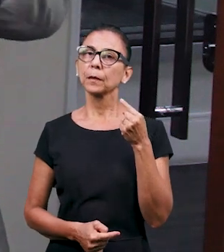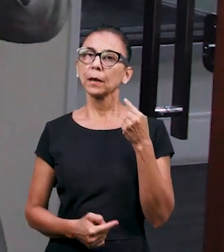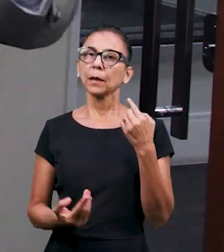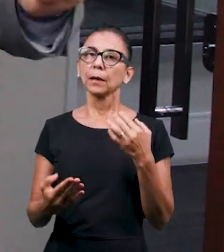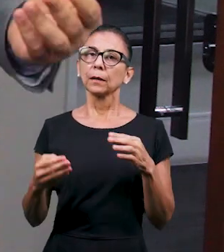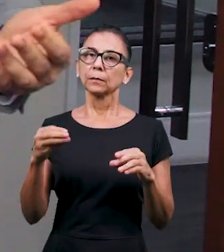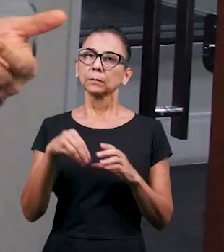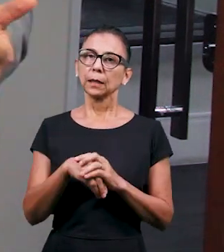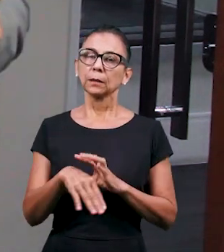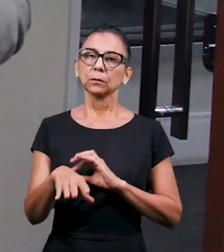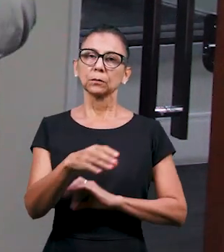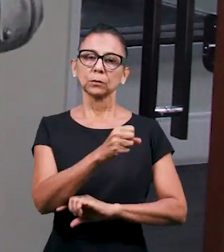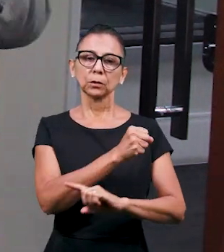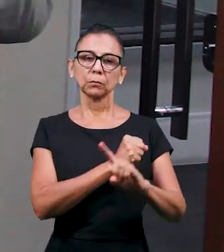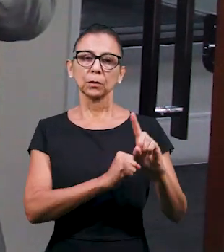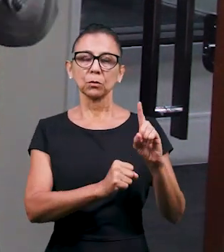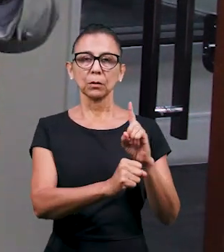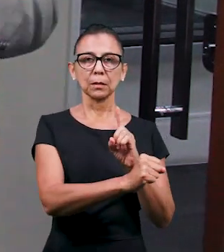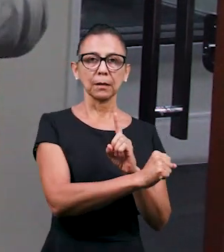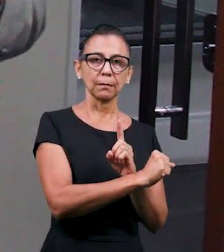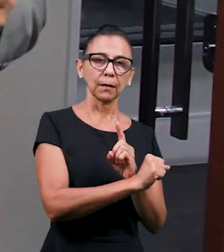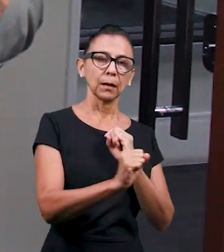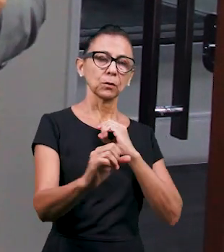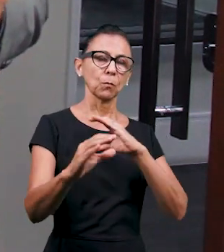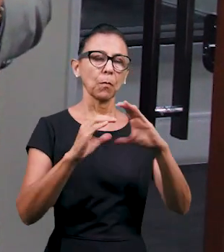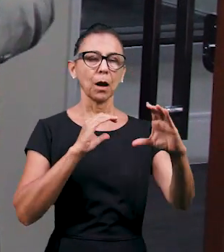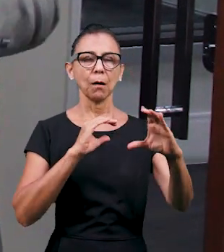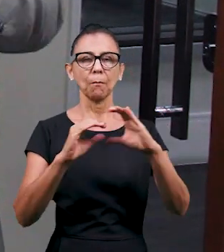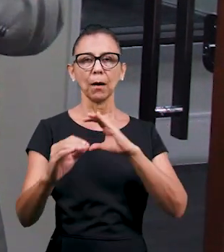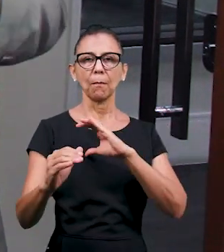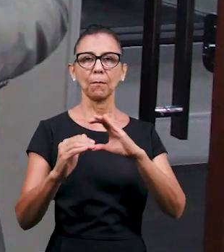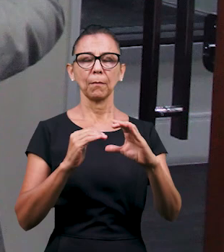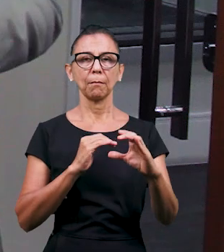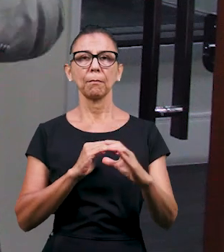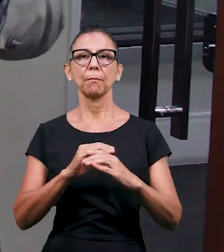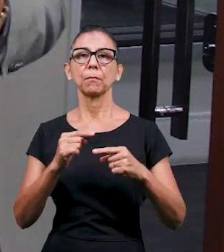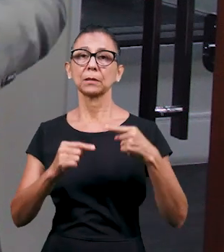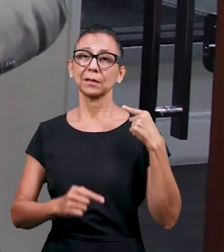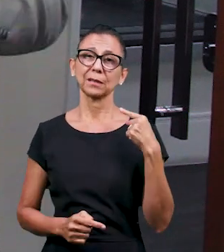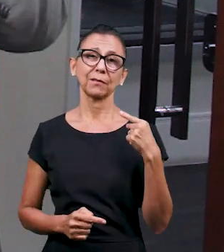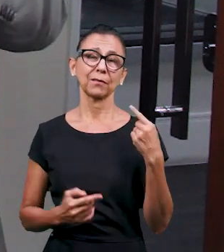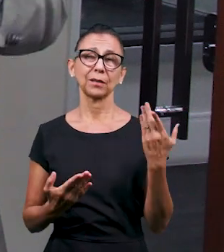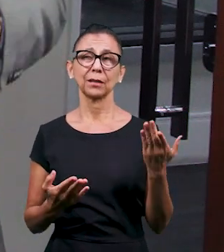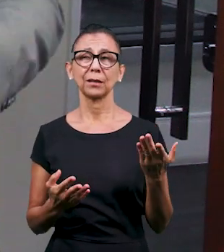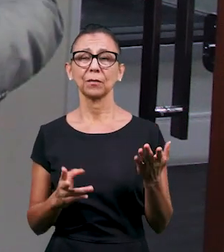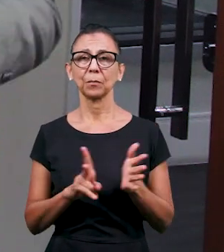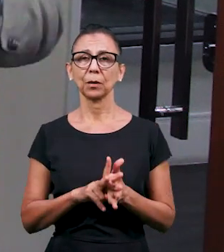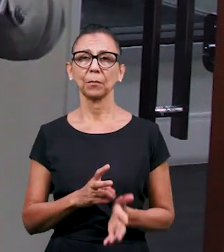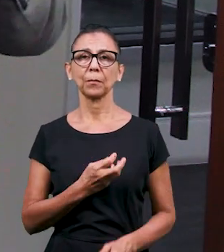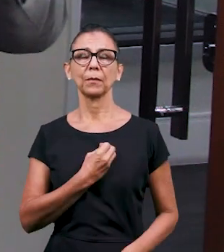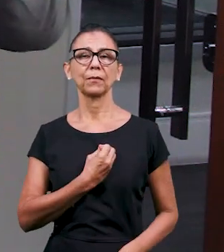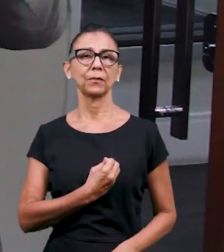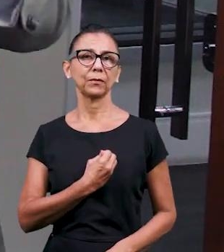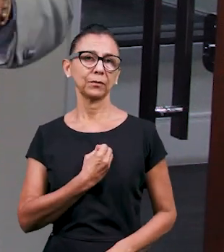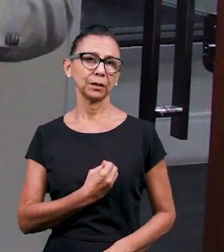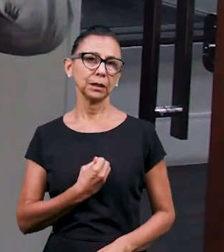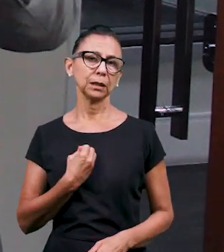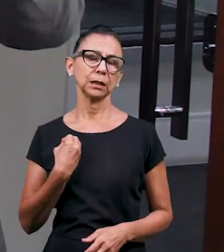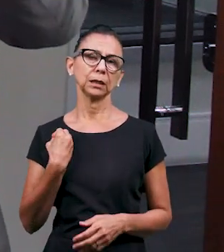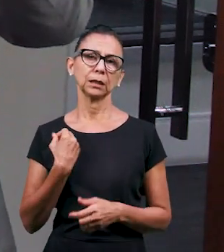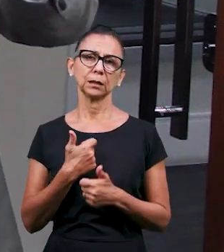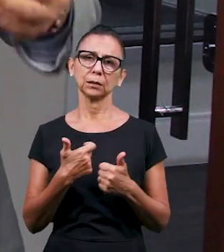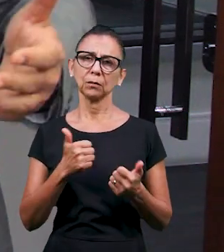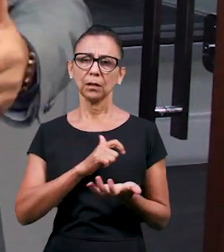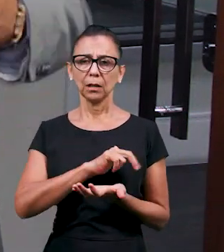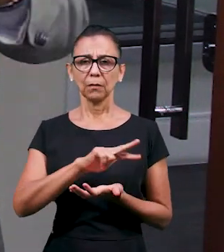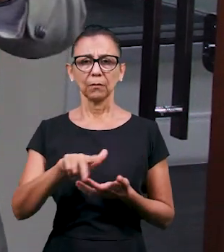um ambiente social onde a comunicação ela é contínua, é um grande desafio a própria vida e o exercício